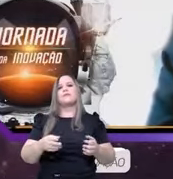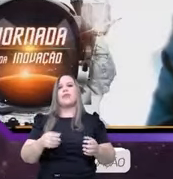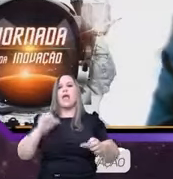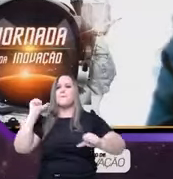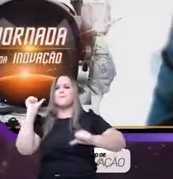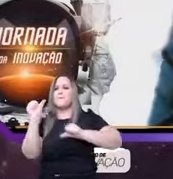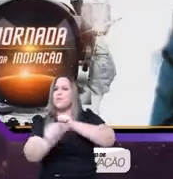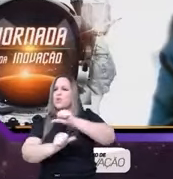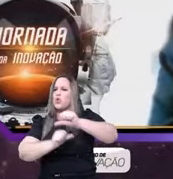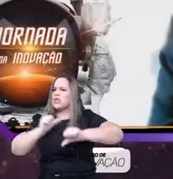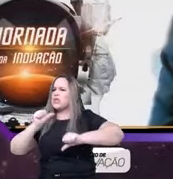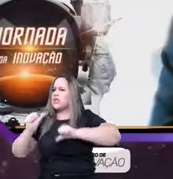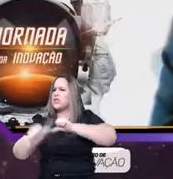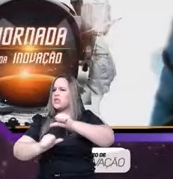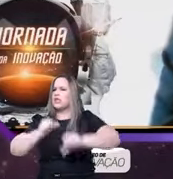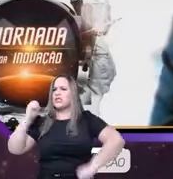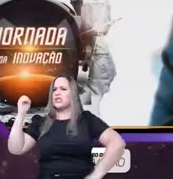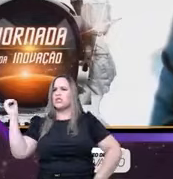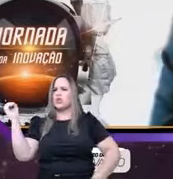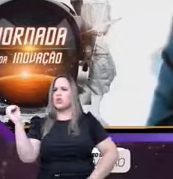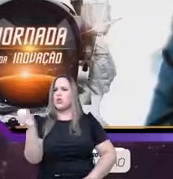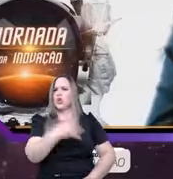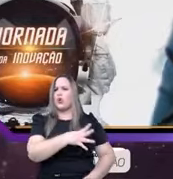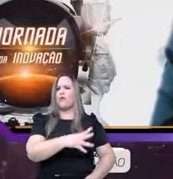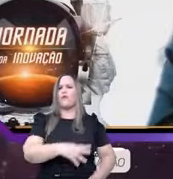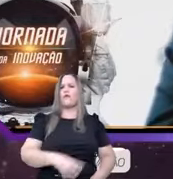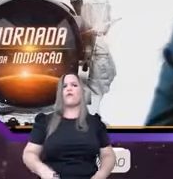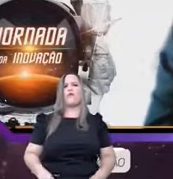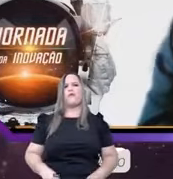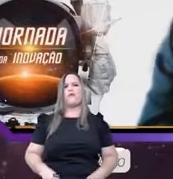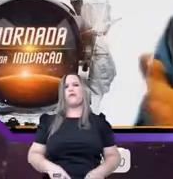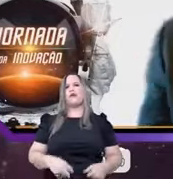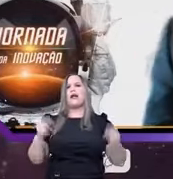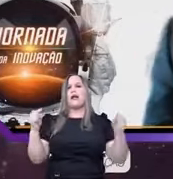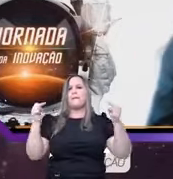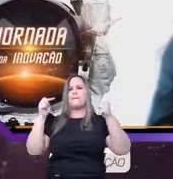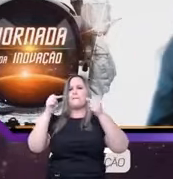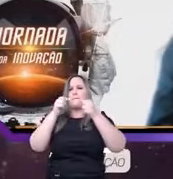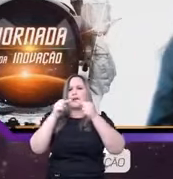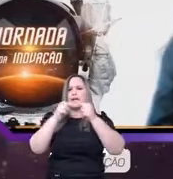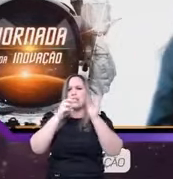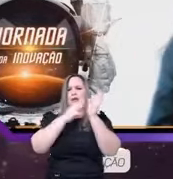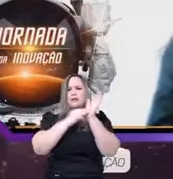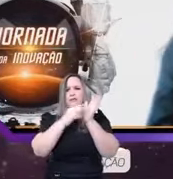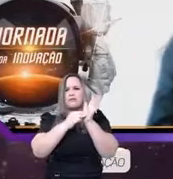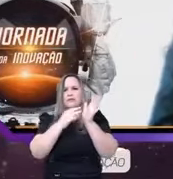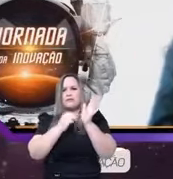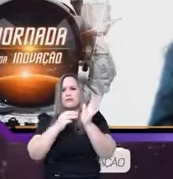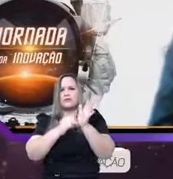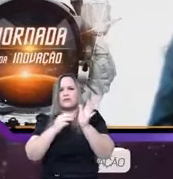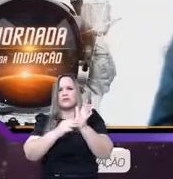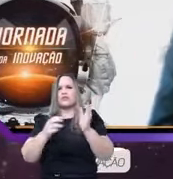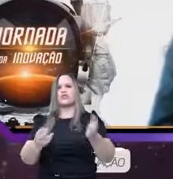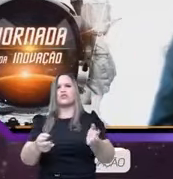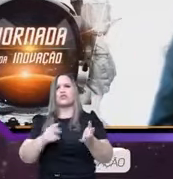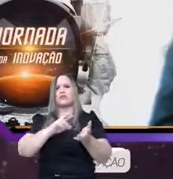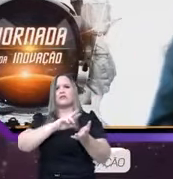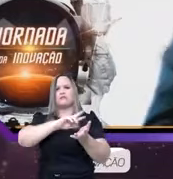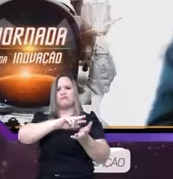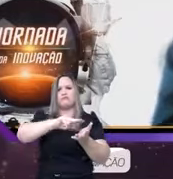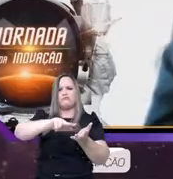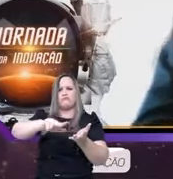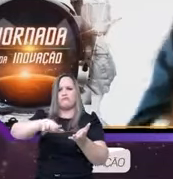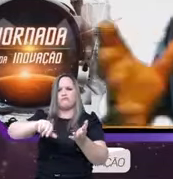modernização de ações. É, a aplicação de método de instituições para a transformação